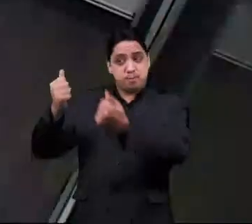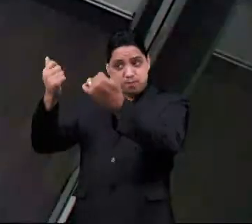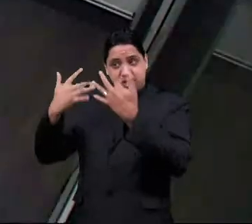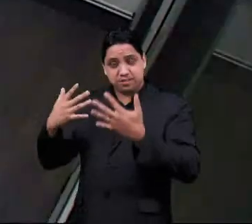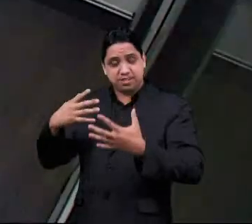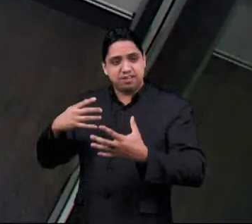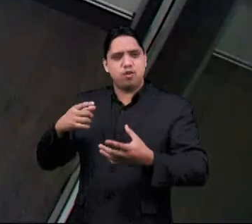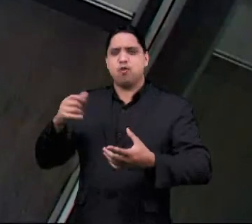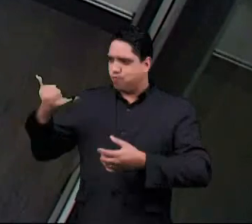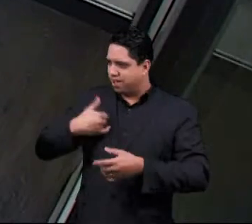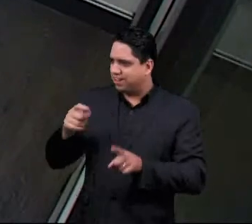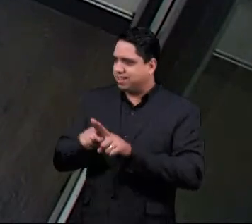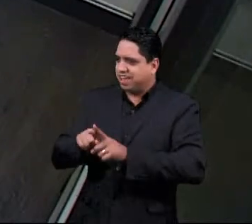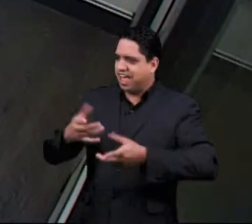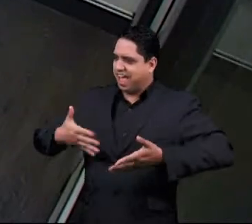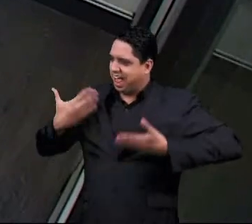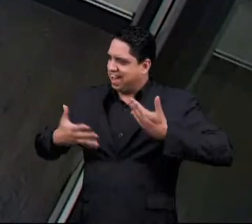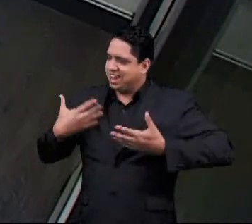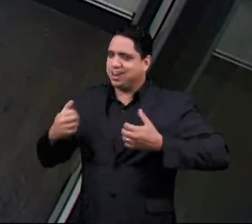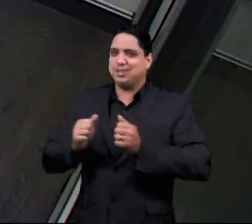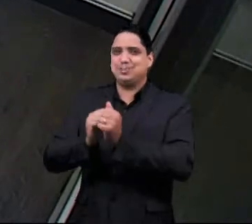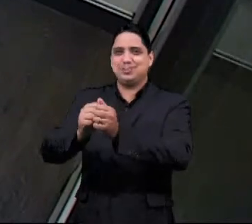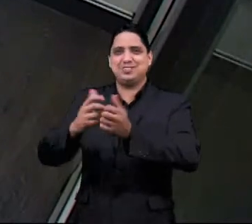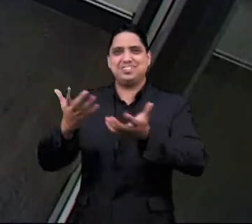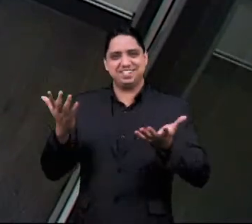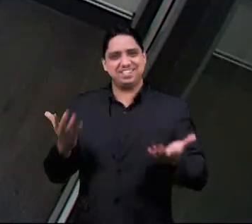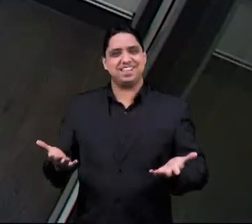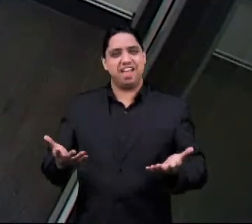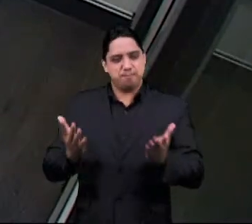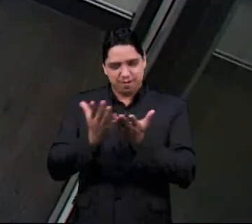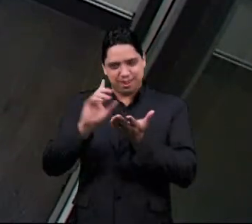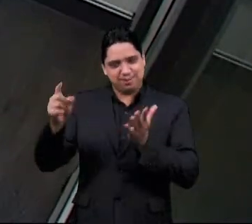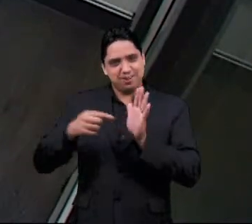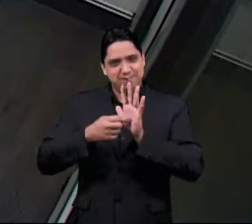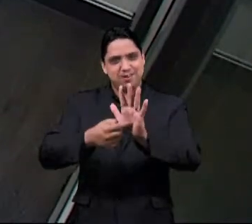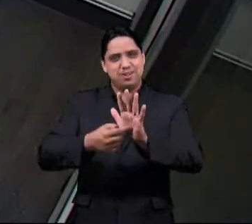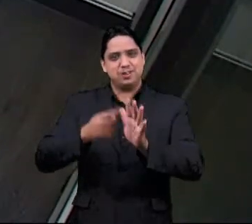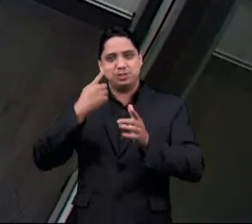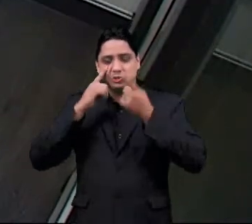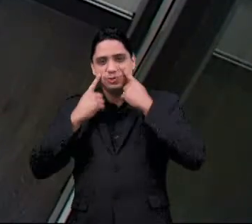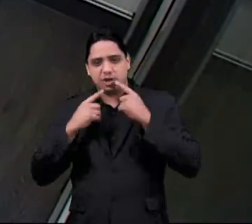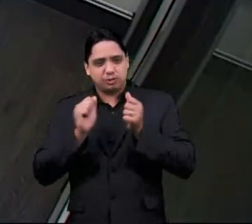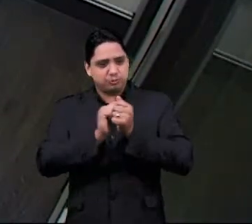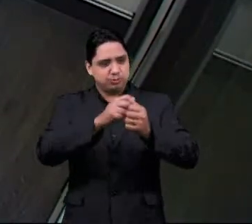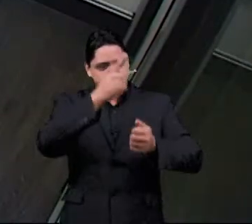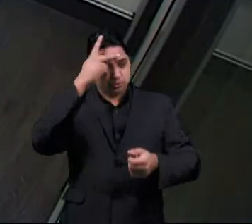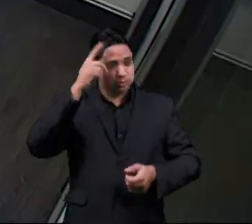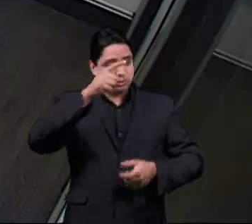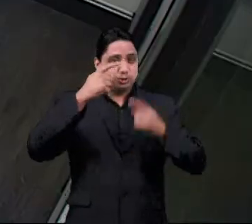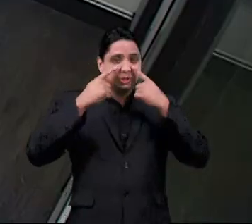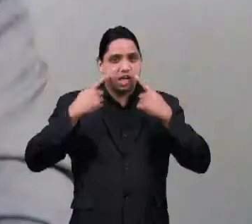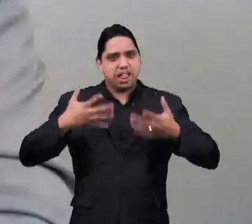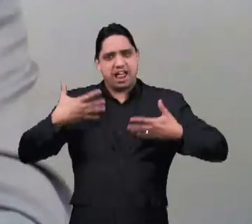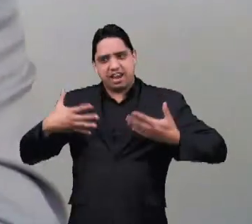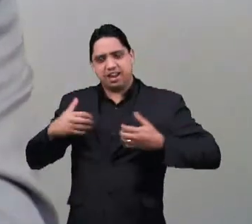alegrar. Chorar com os que choram, alegrar com os que se alegram. Agora, Monferrari,